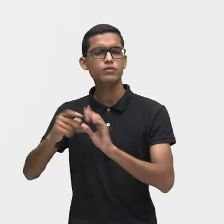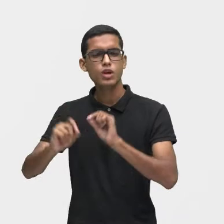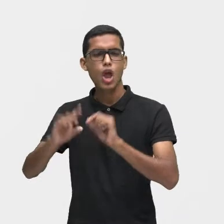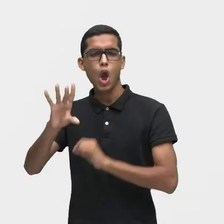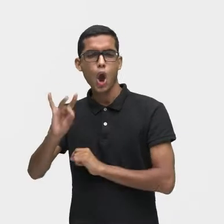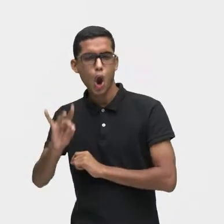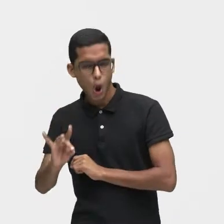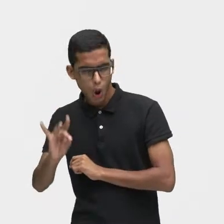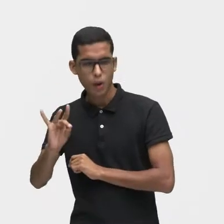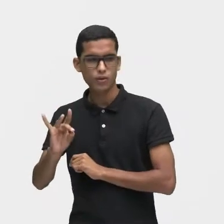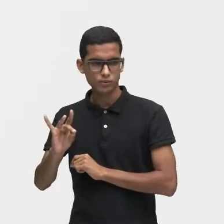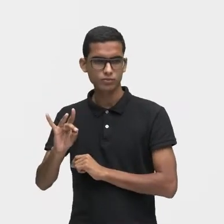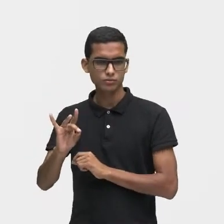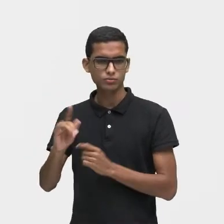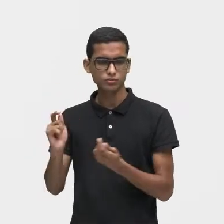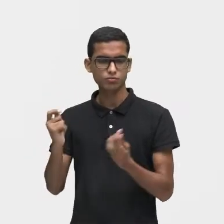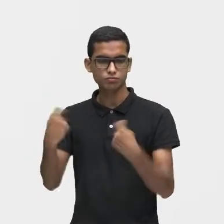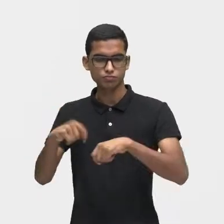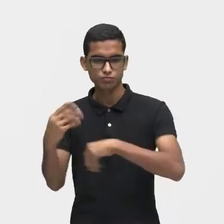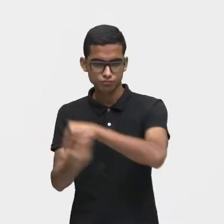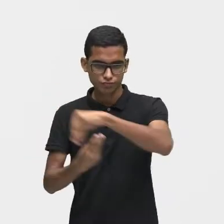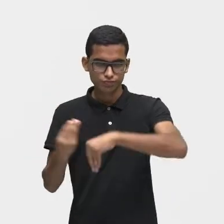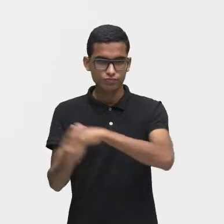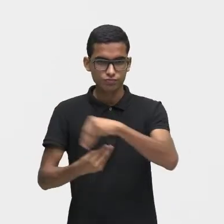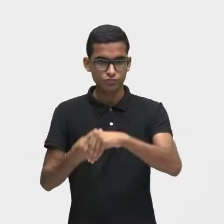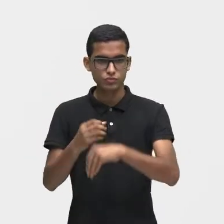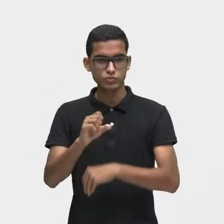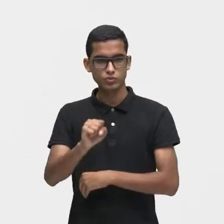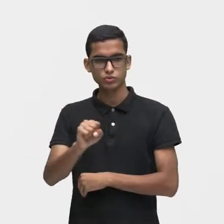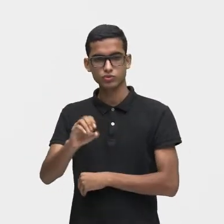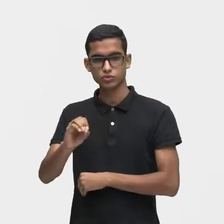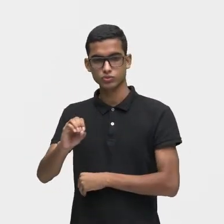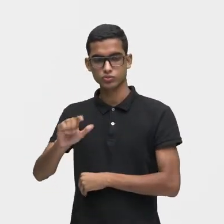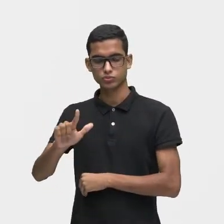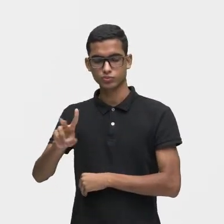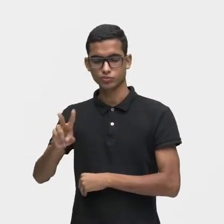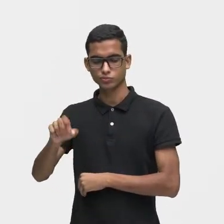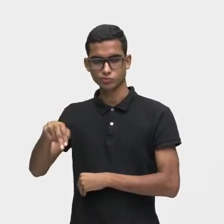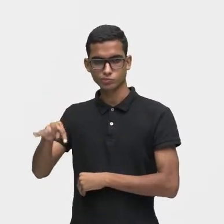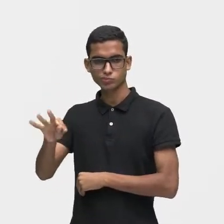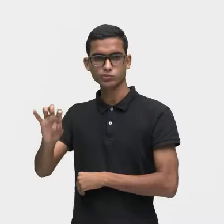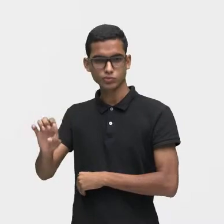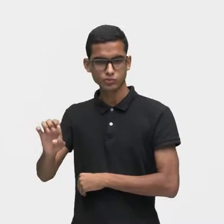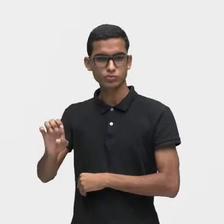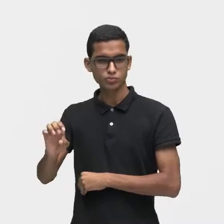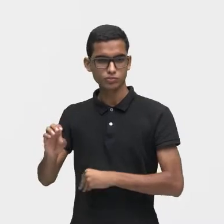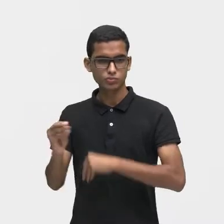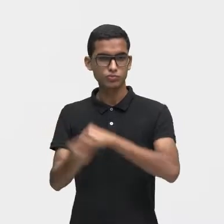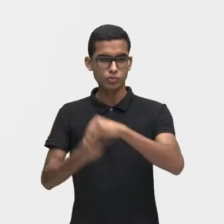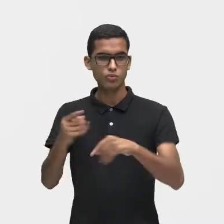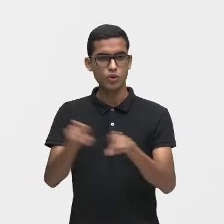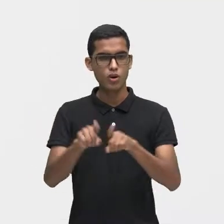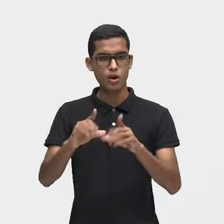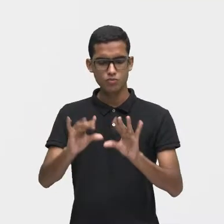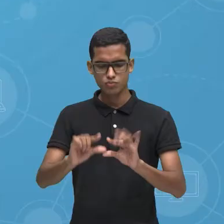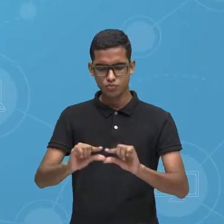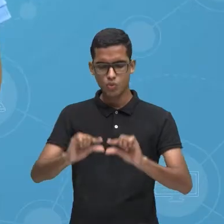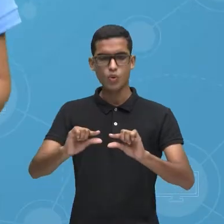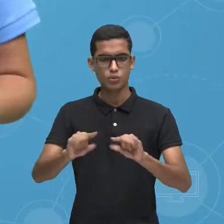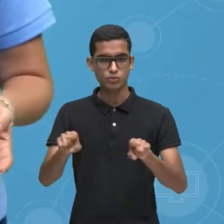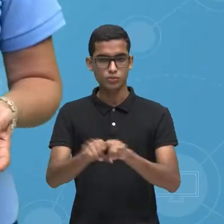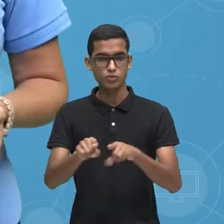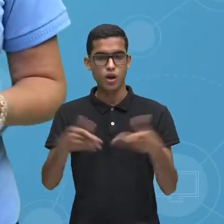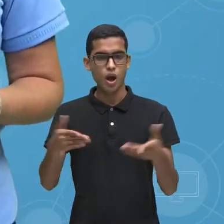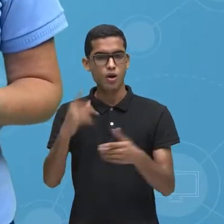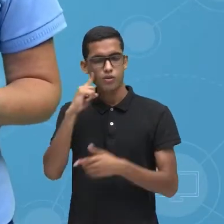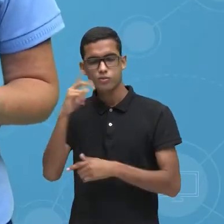que regula a espessura dessa combinação, que pode ser uma água. A gente vai agora assistir um vídeo que eu vou falar um pouco sobre